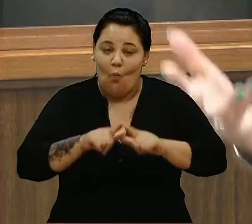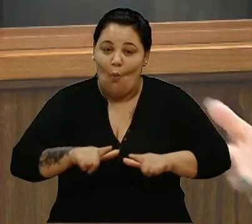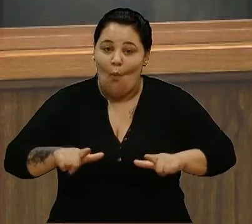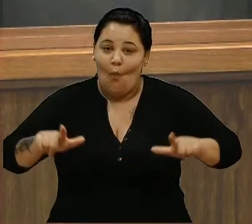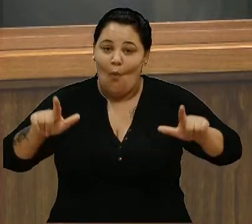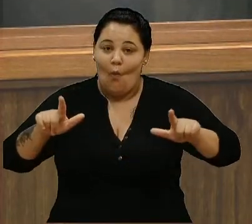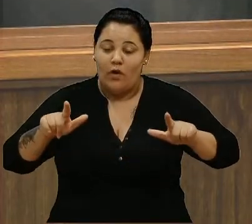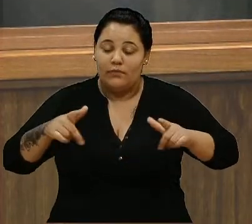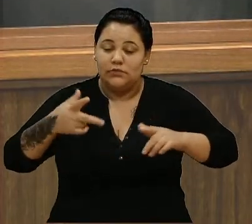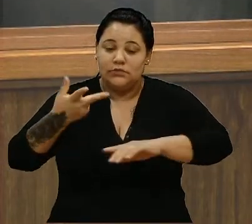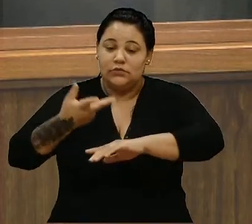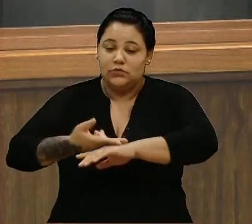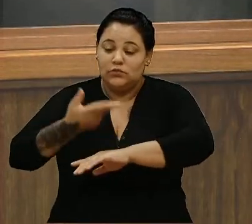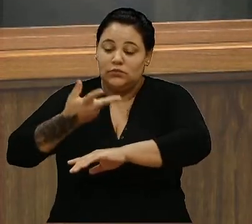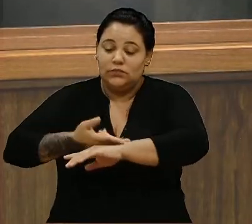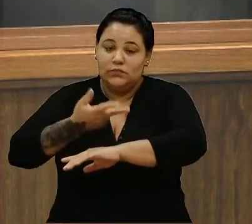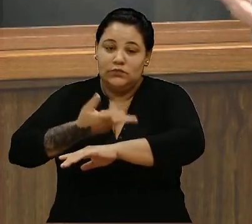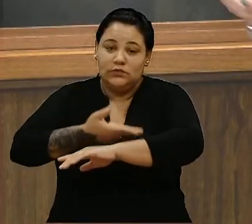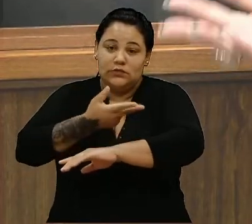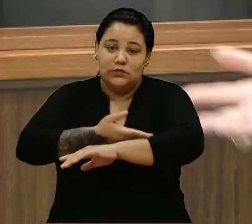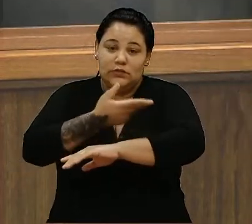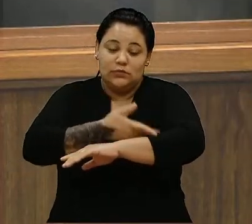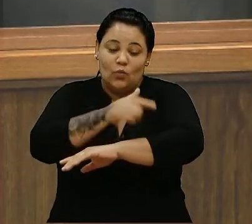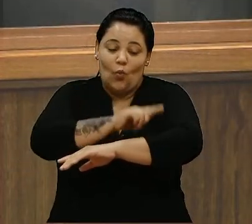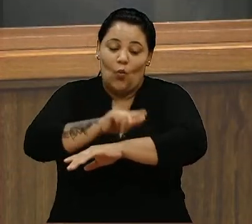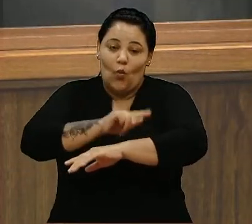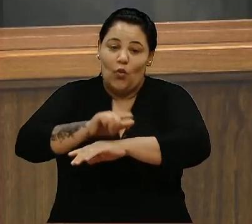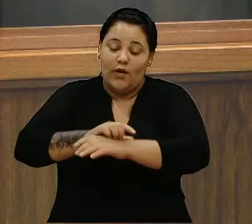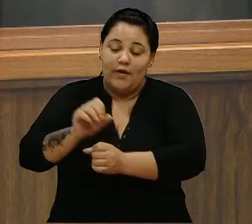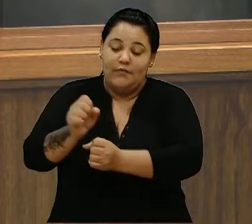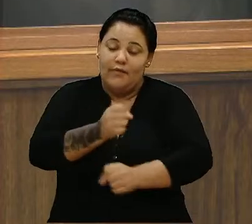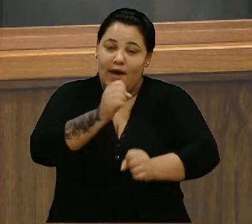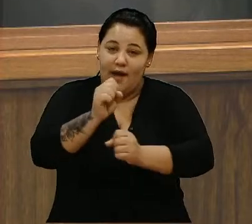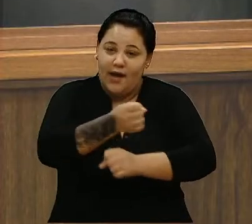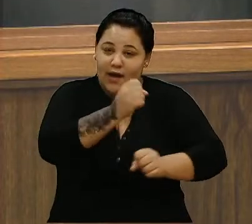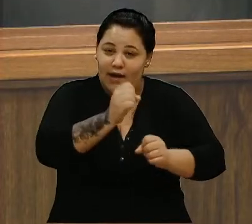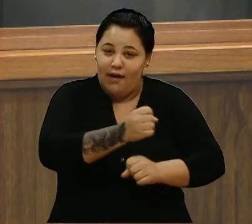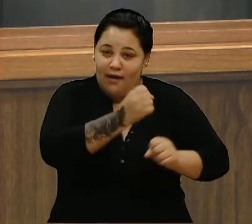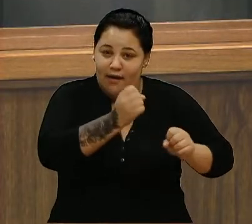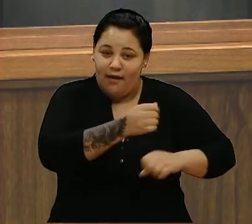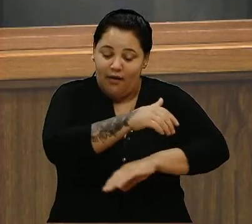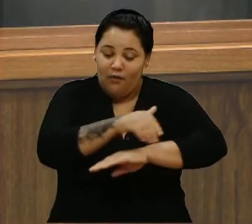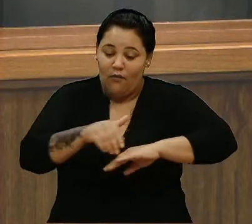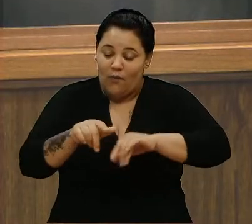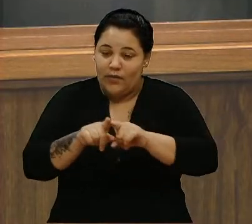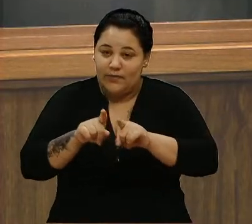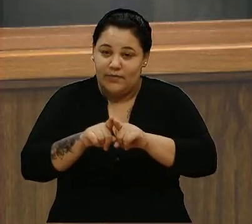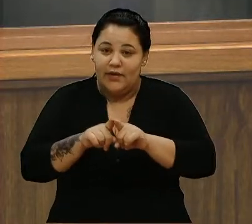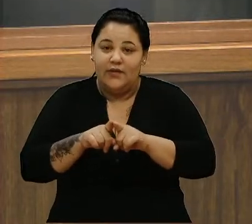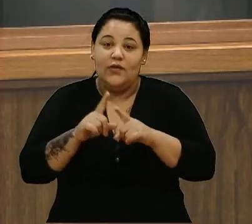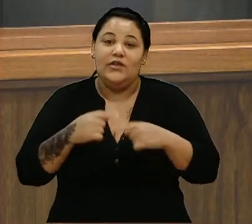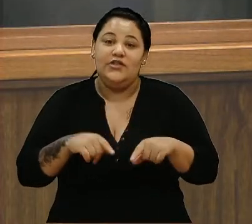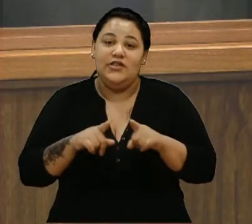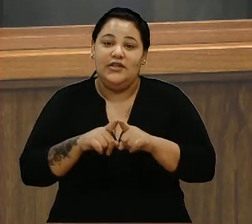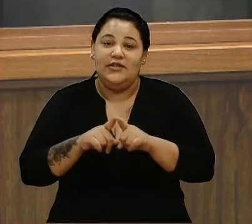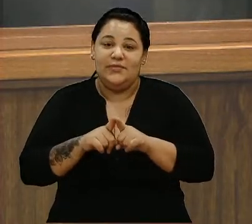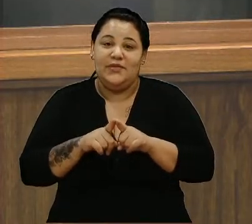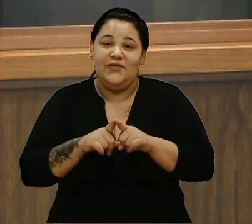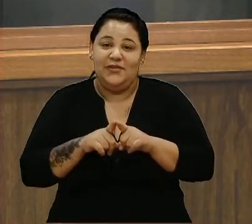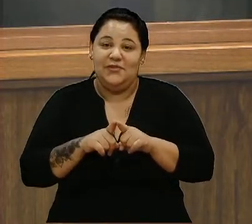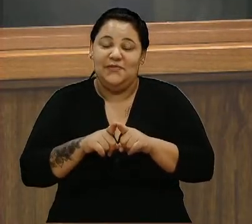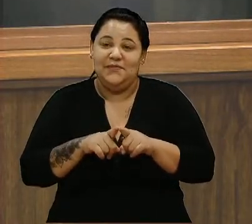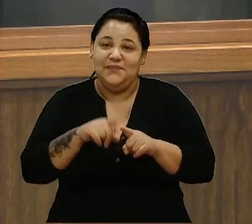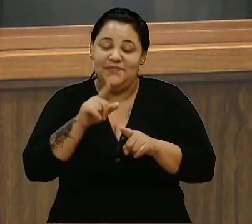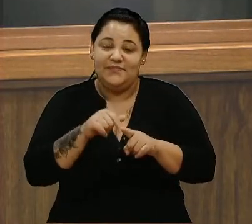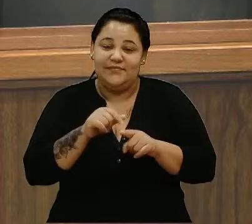das roçadas, da varreção das ruas, mas, enfim, também não podemos fazer tão enorme para dar um